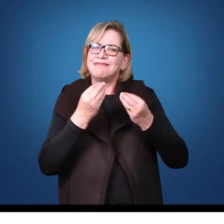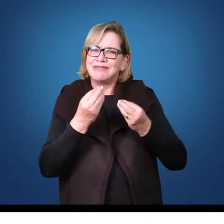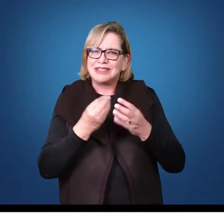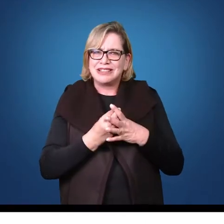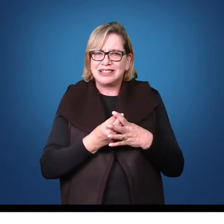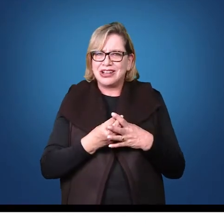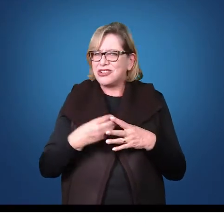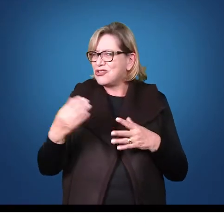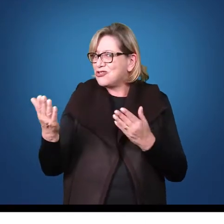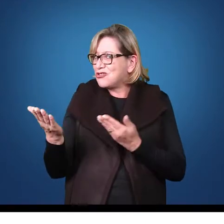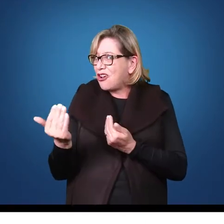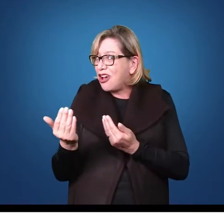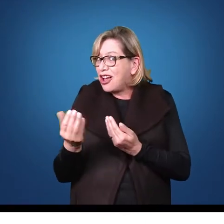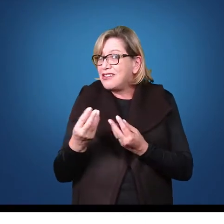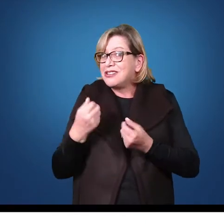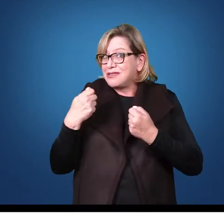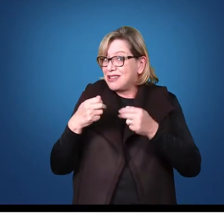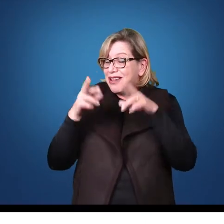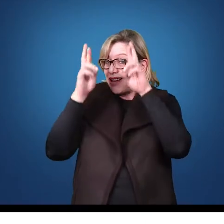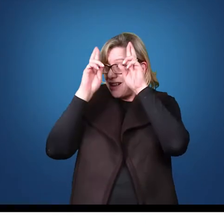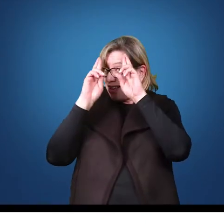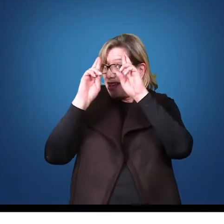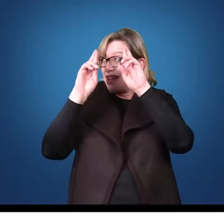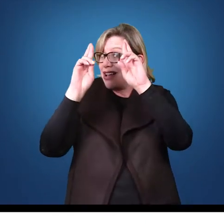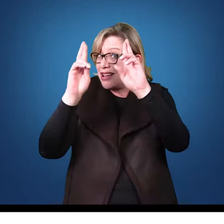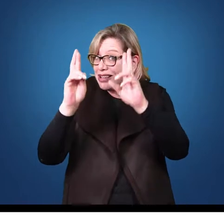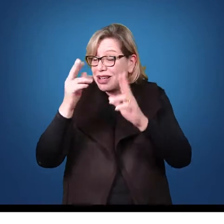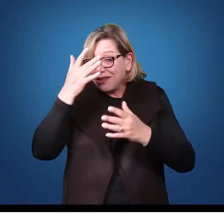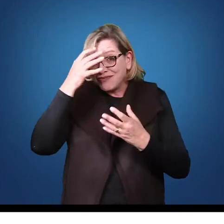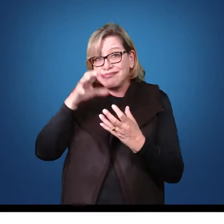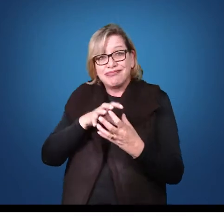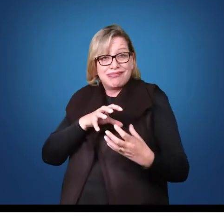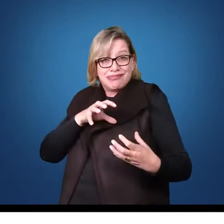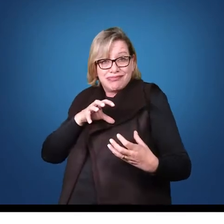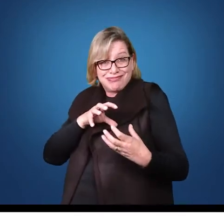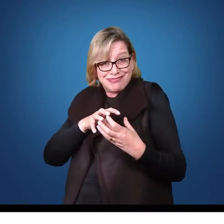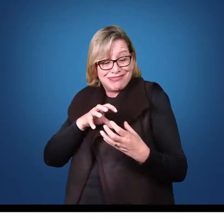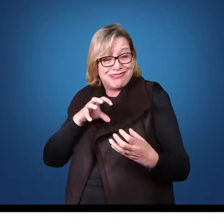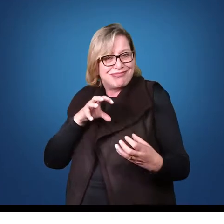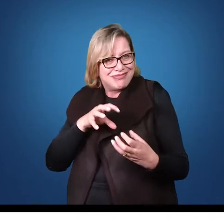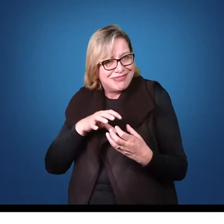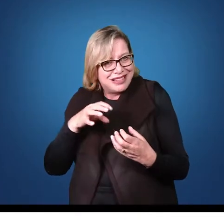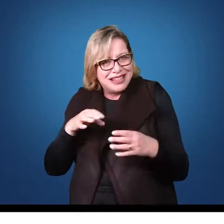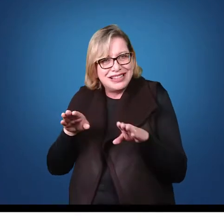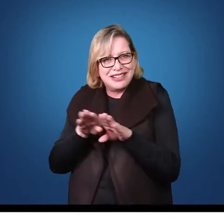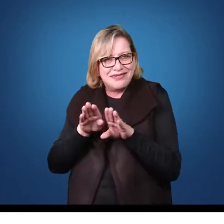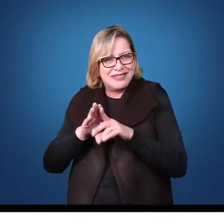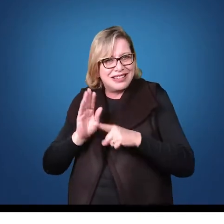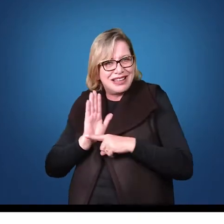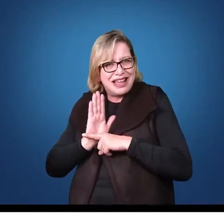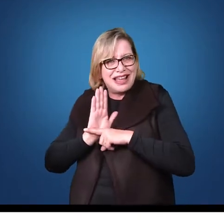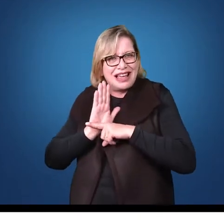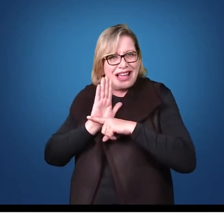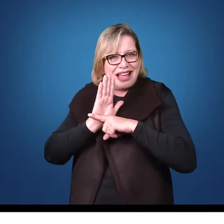nova geração, vamos tratar bem dos mais velhos. Ah, vamos ajudar essa